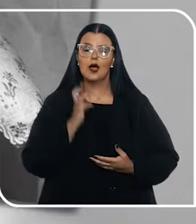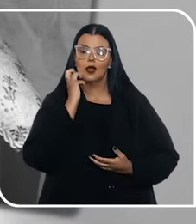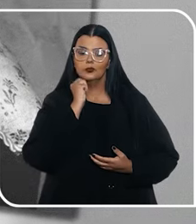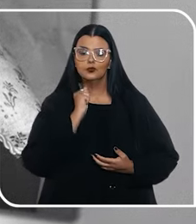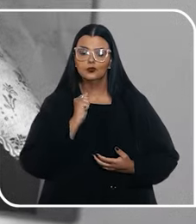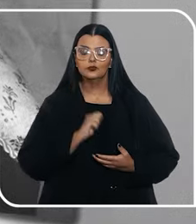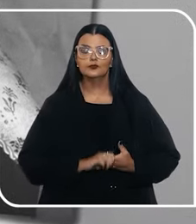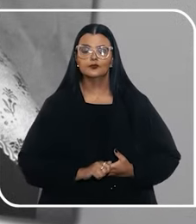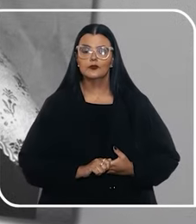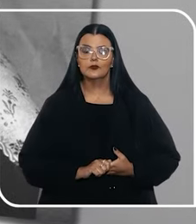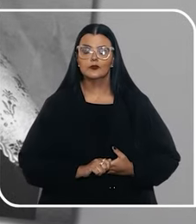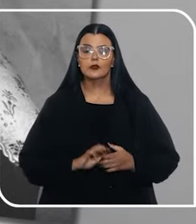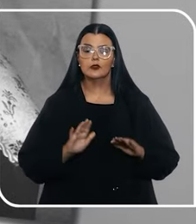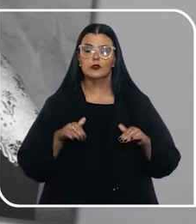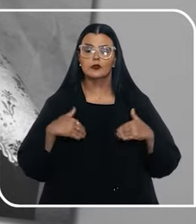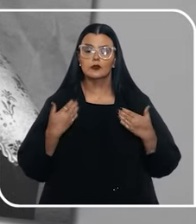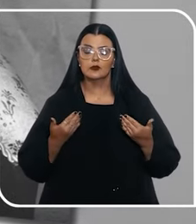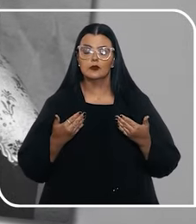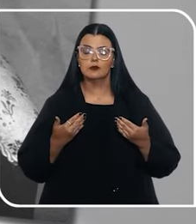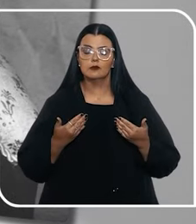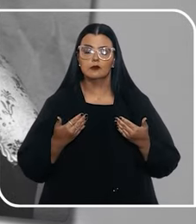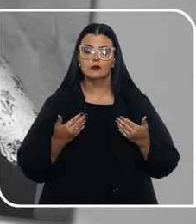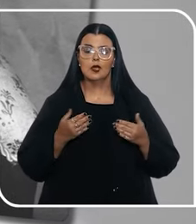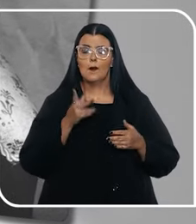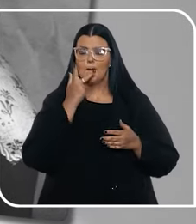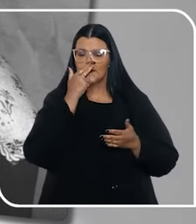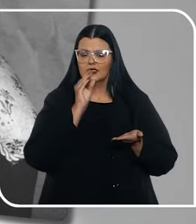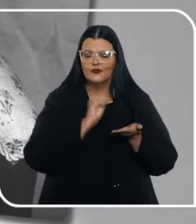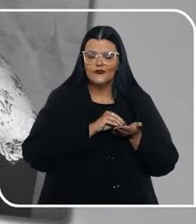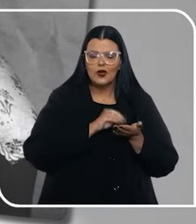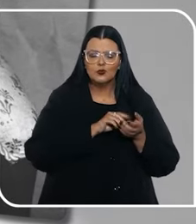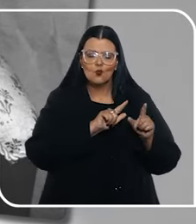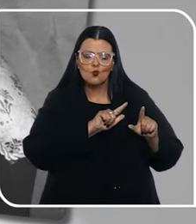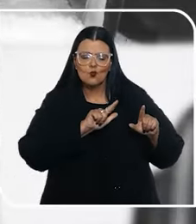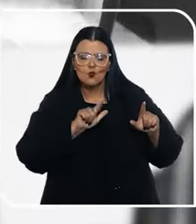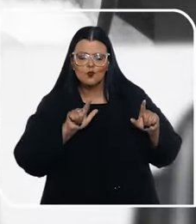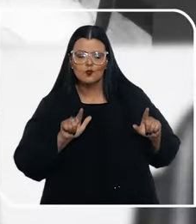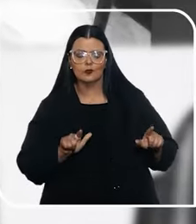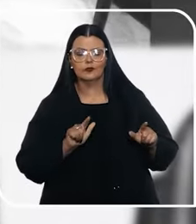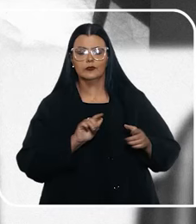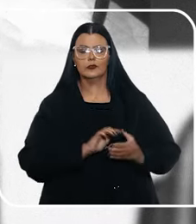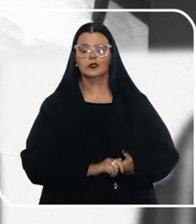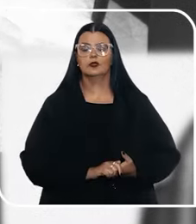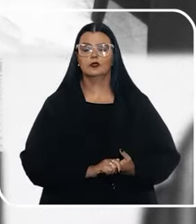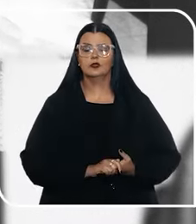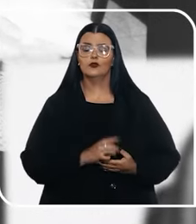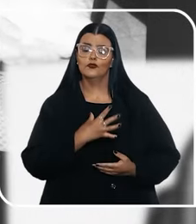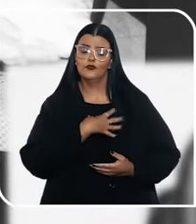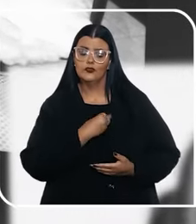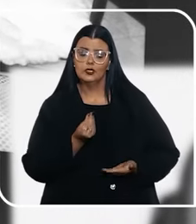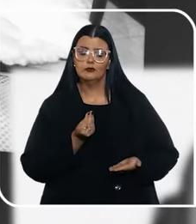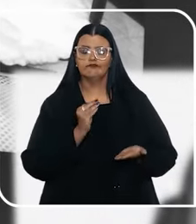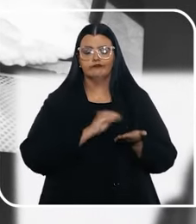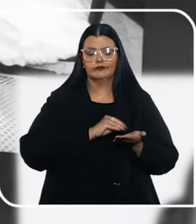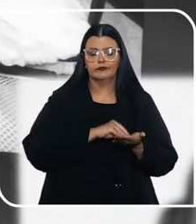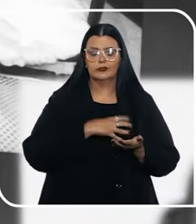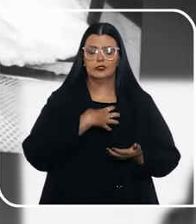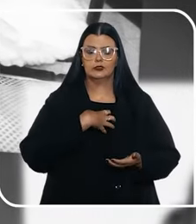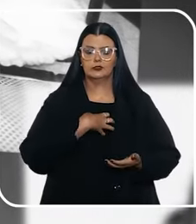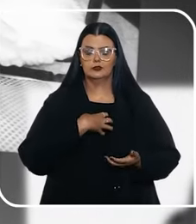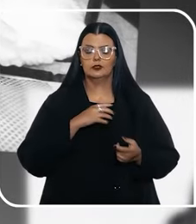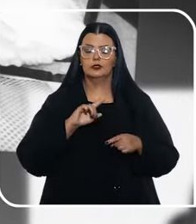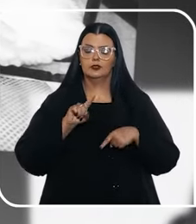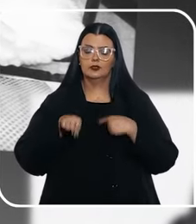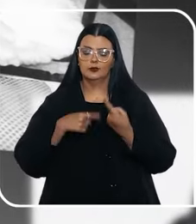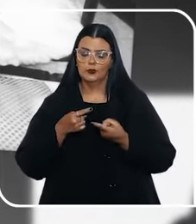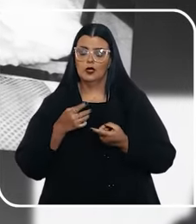animalzinho, né? Justamente para preencher aquela lacuna vazia, né? De repente ter um filho. E aí foi quando